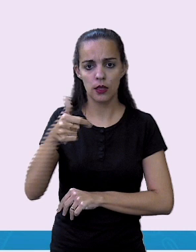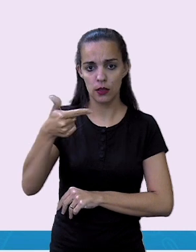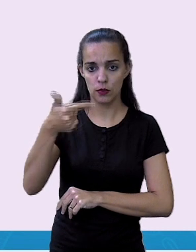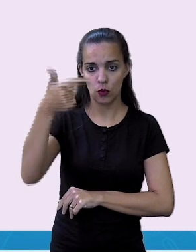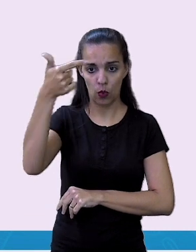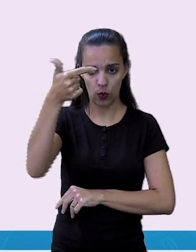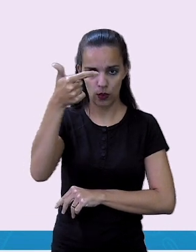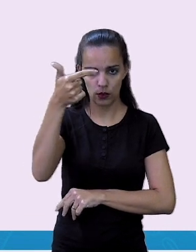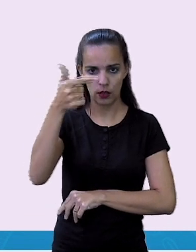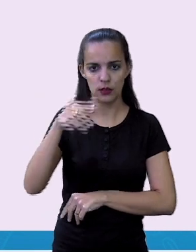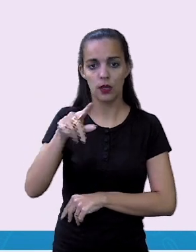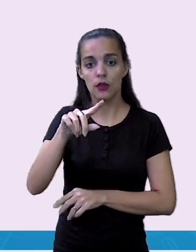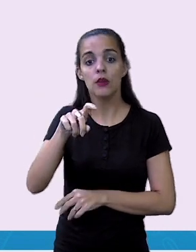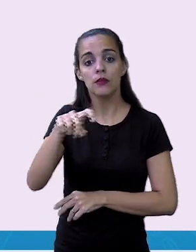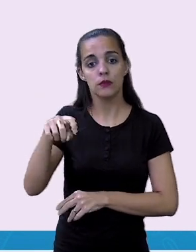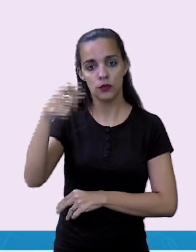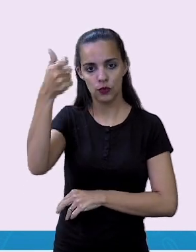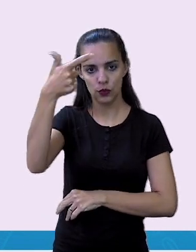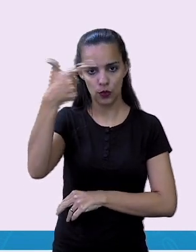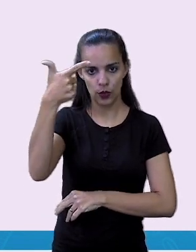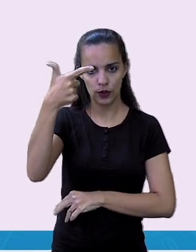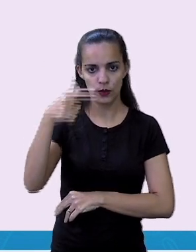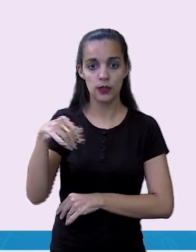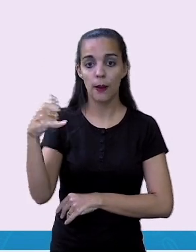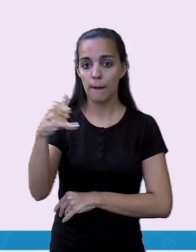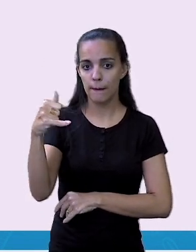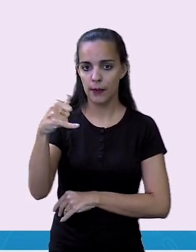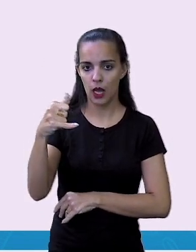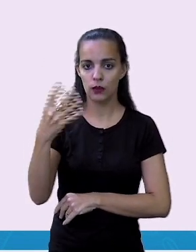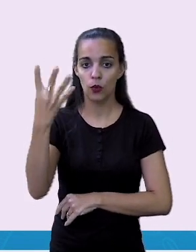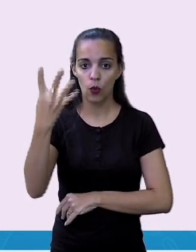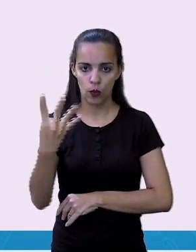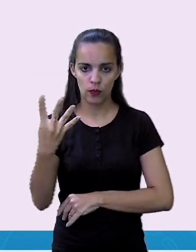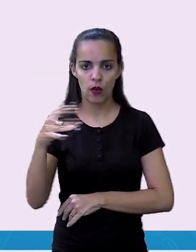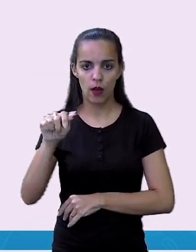Y2, X2 menos